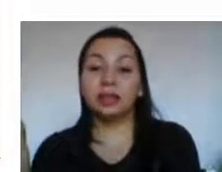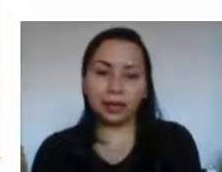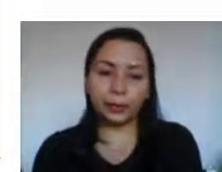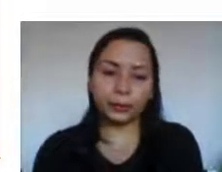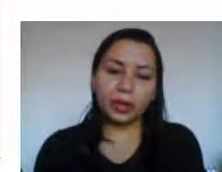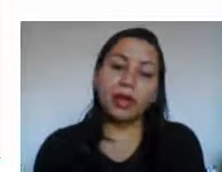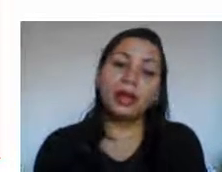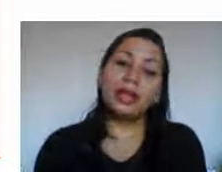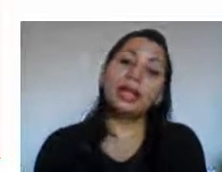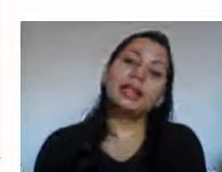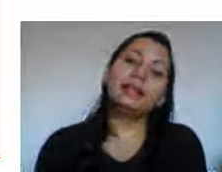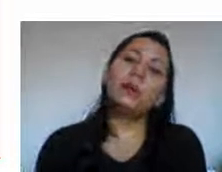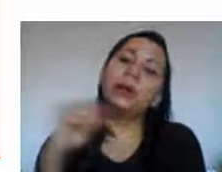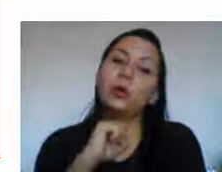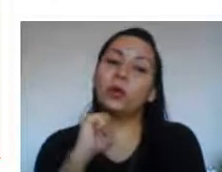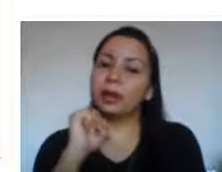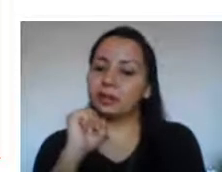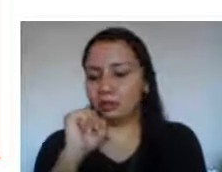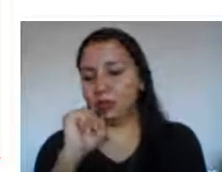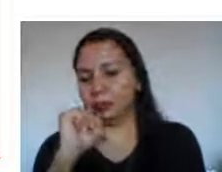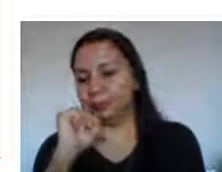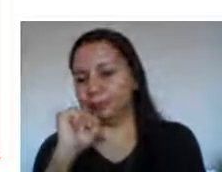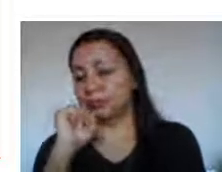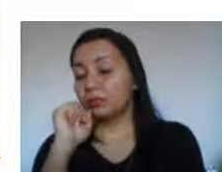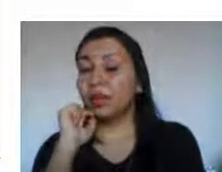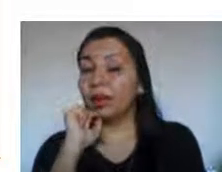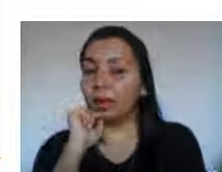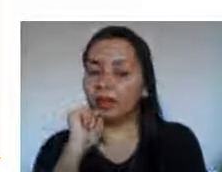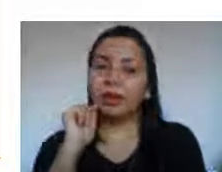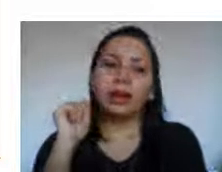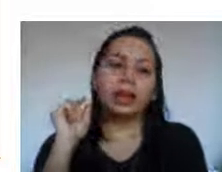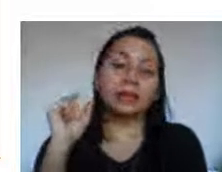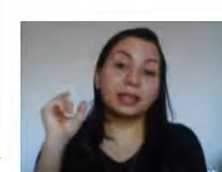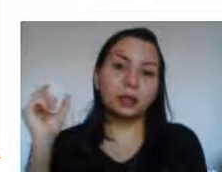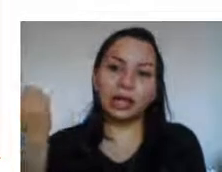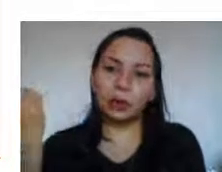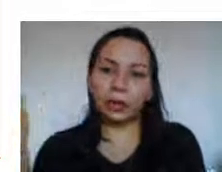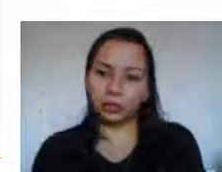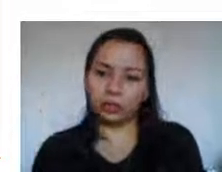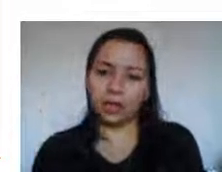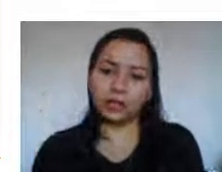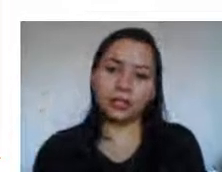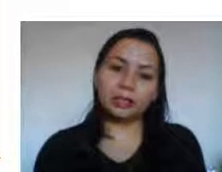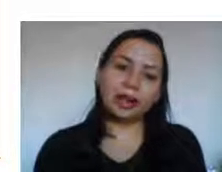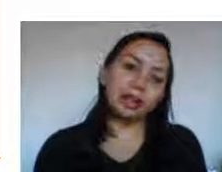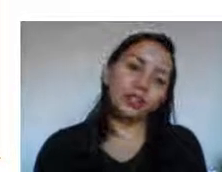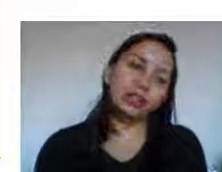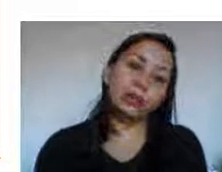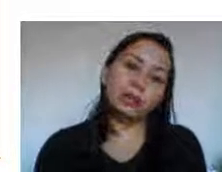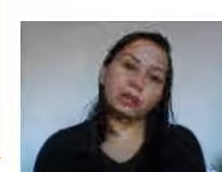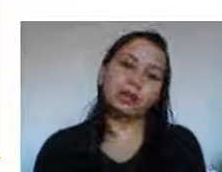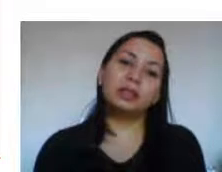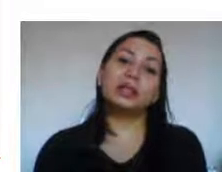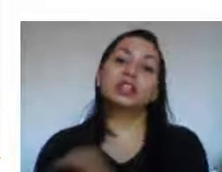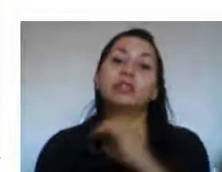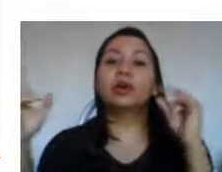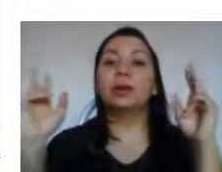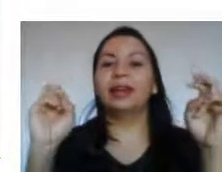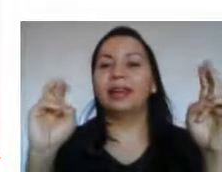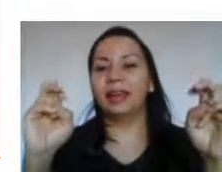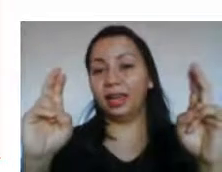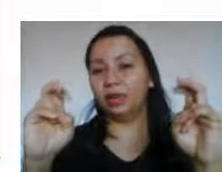pesca ilegal e a não preocupação em executar uma atividade que traga, digamos assim, que seja